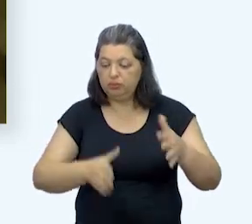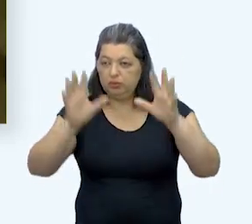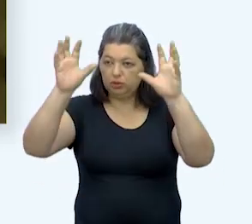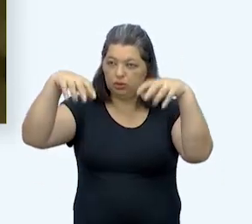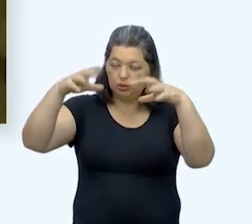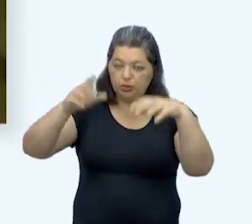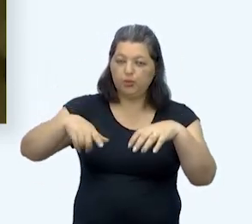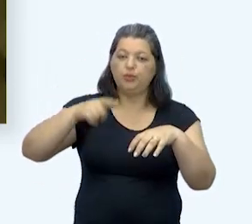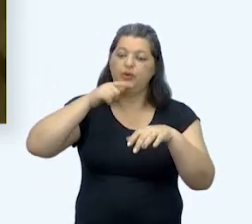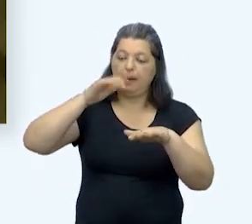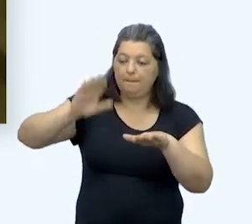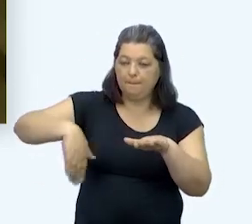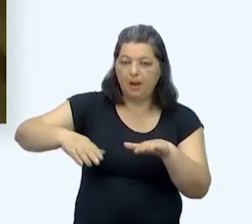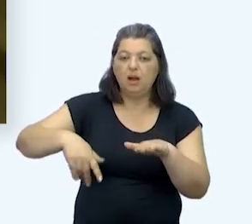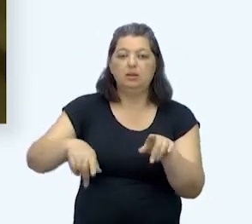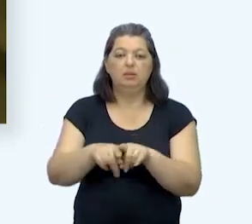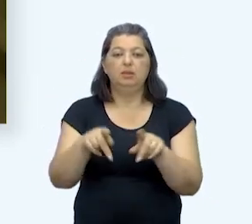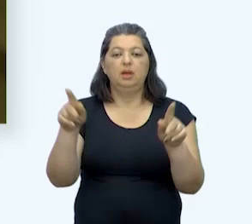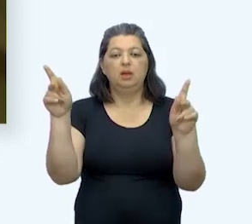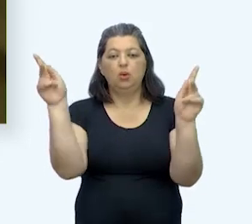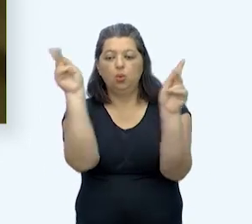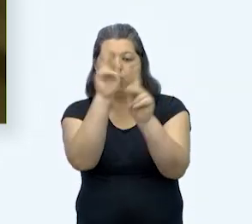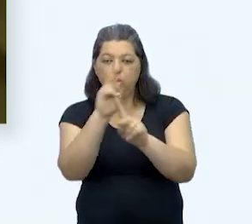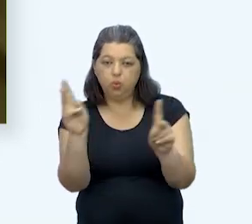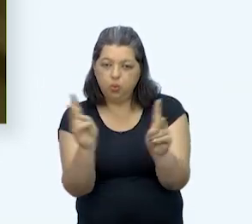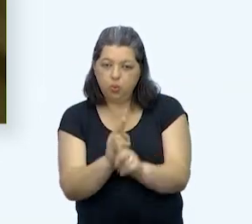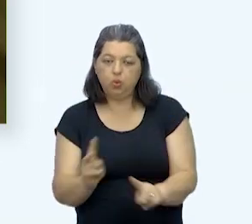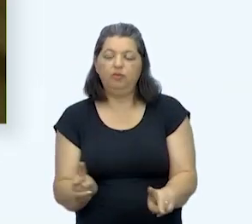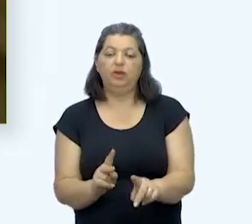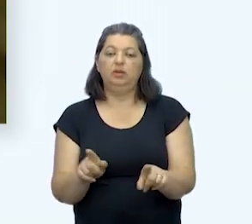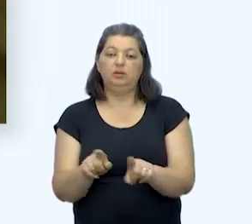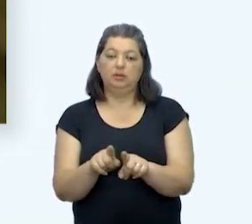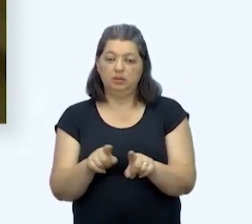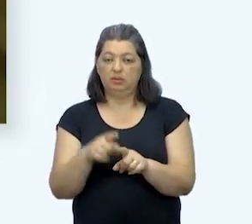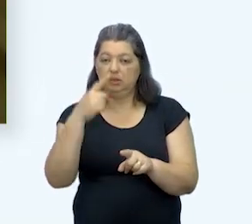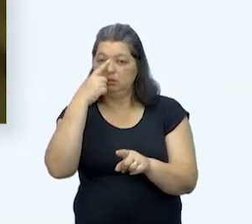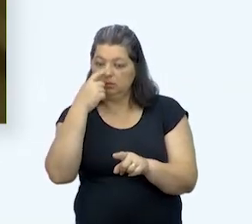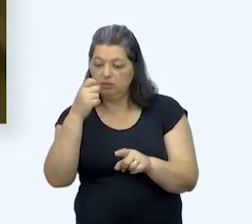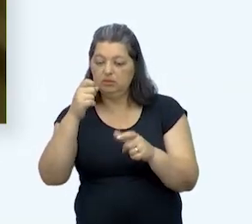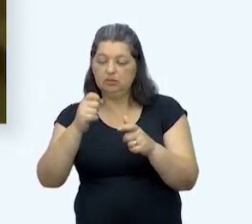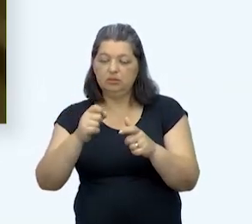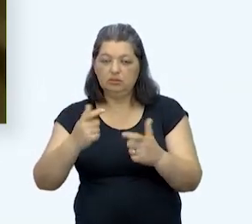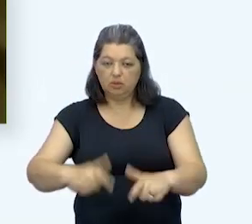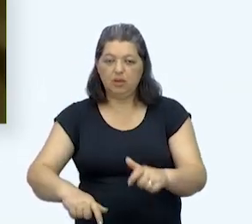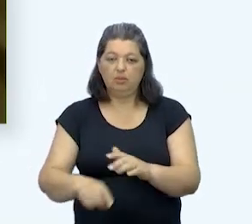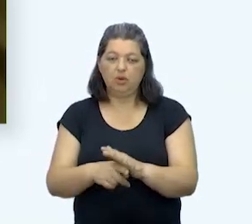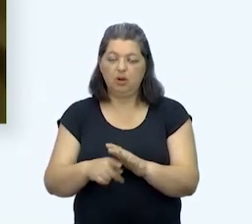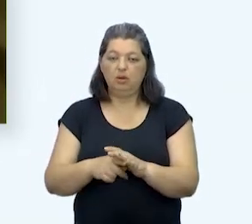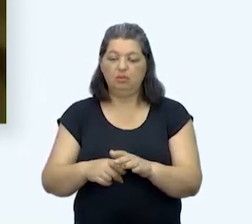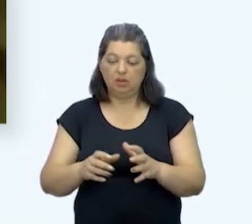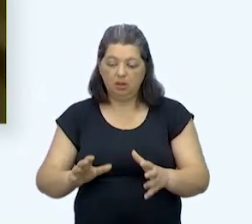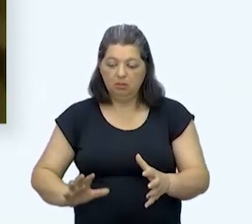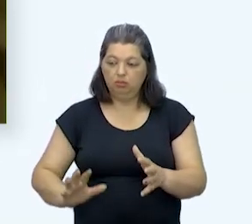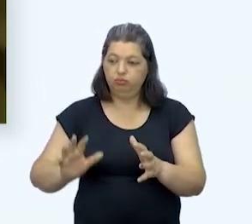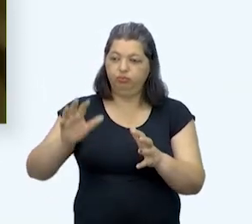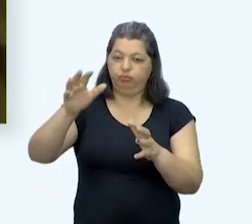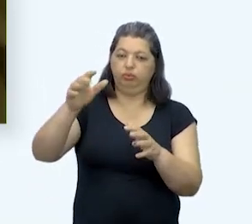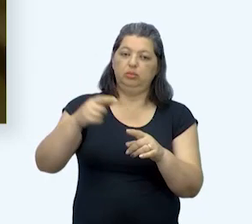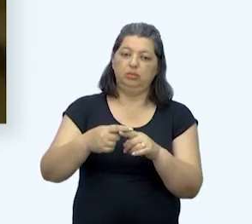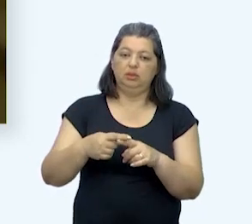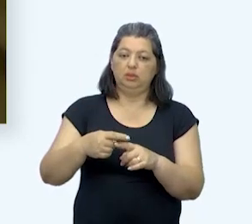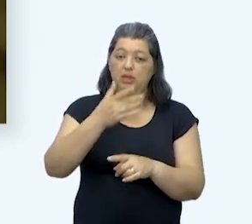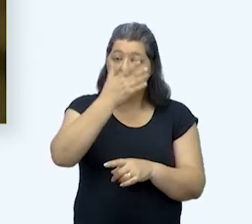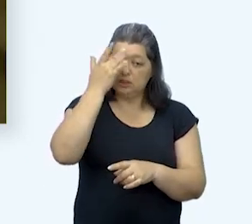chuvas e dos ventos que varreram os aterros, os lixões e também pela própria mão do homem que jogava lixo em